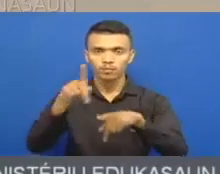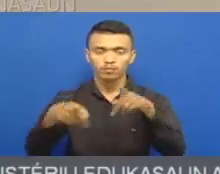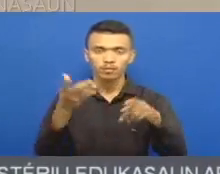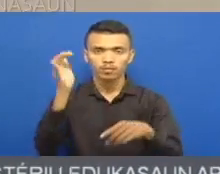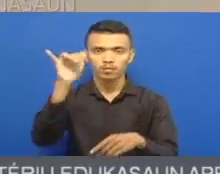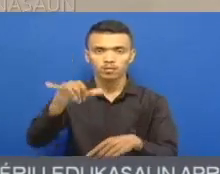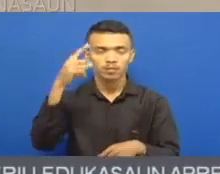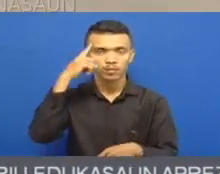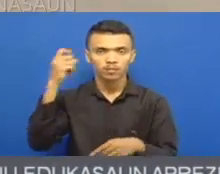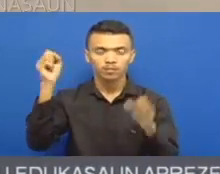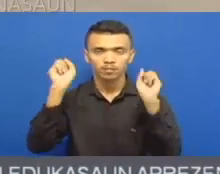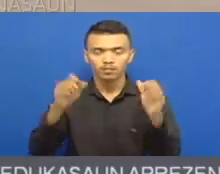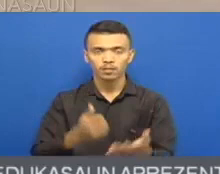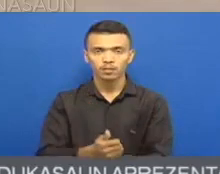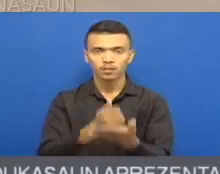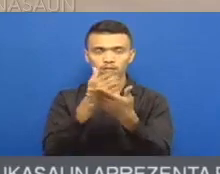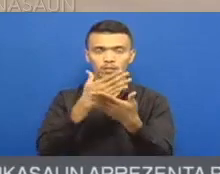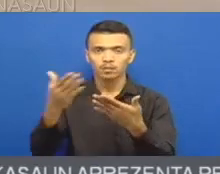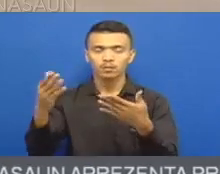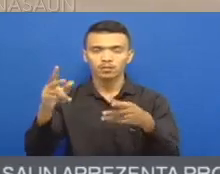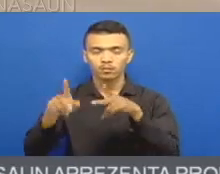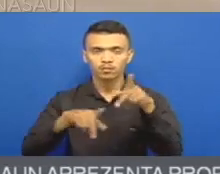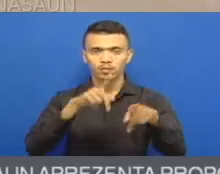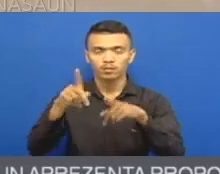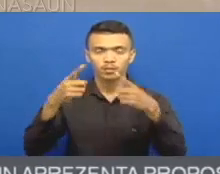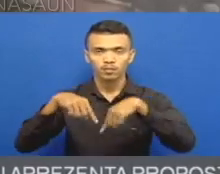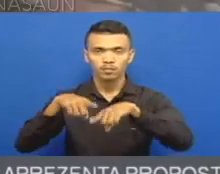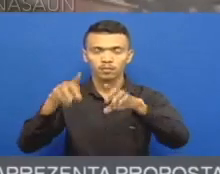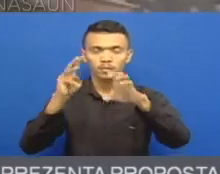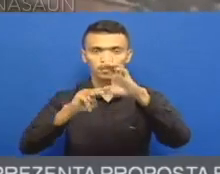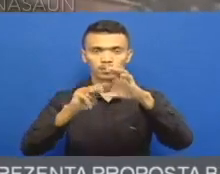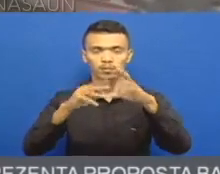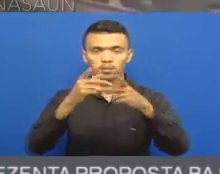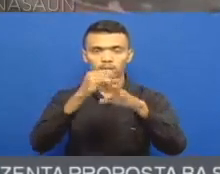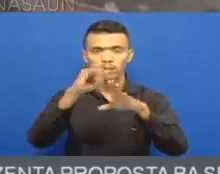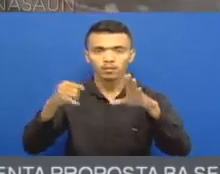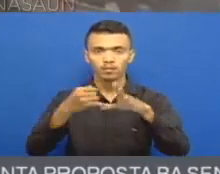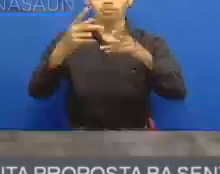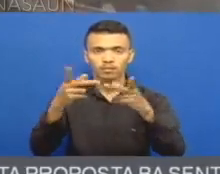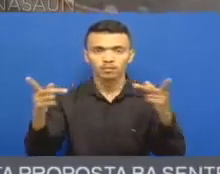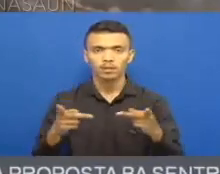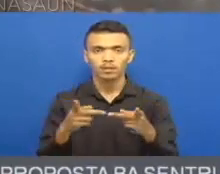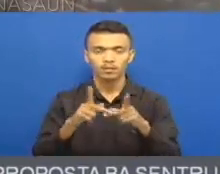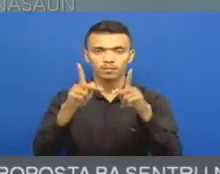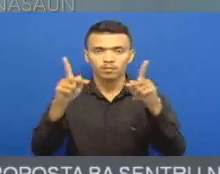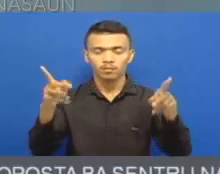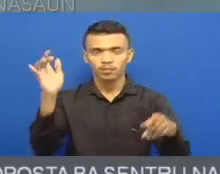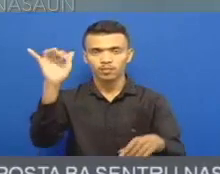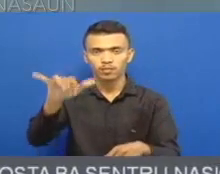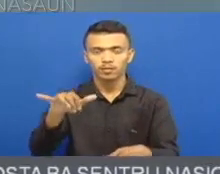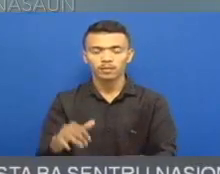Também facilita a mobilização produto comunidade nem para o mercado. Inclui acessibilidade para facilidade pública sira.